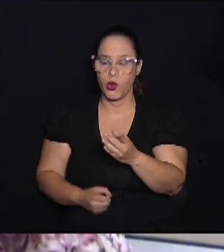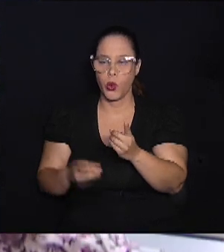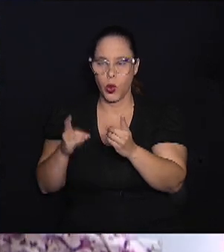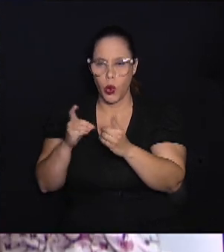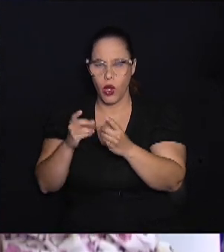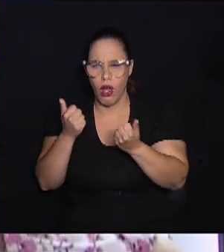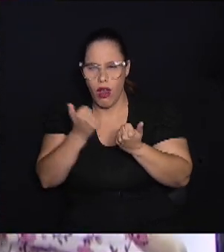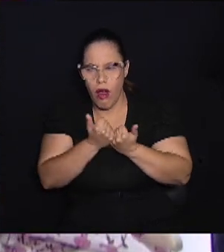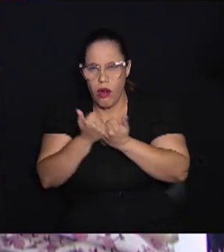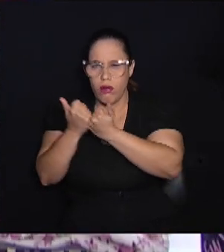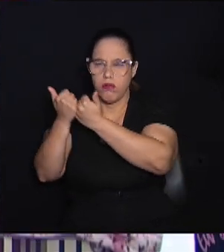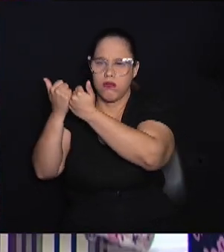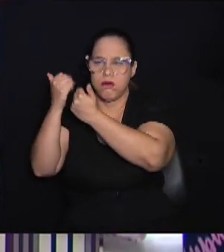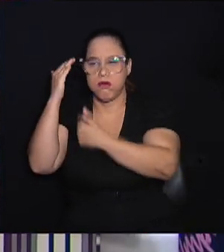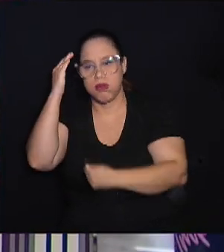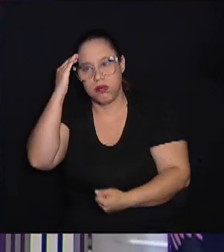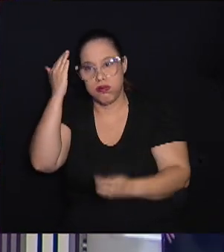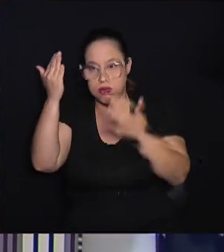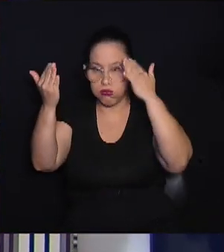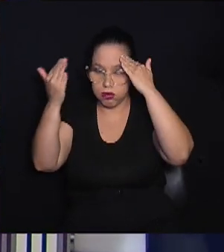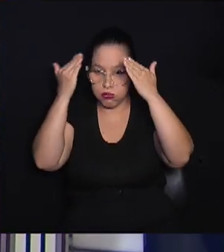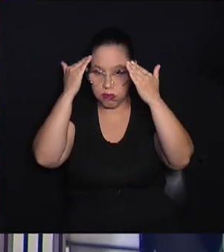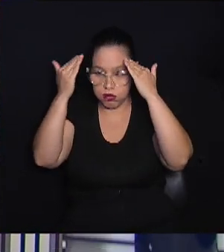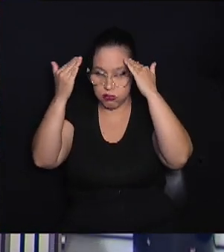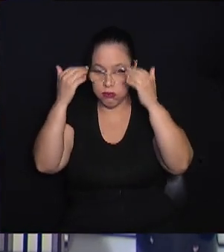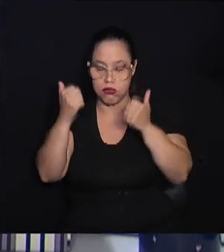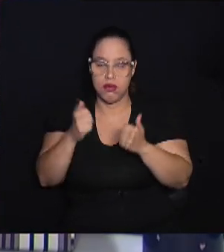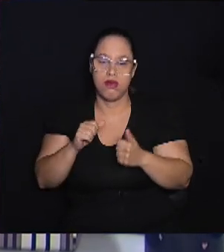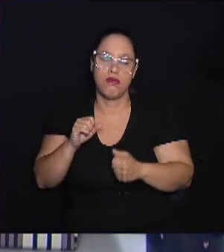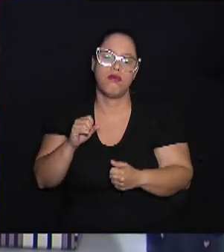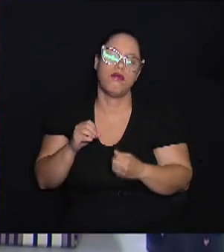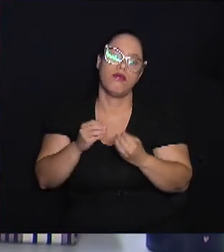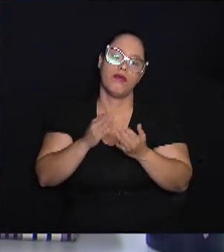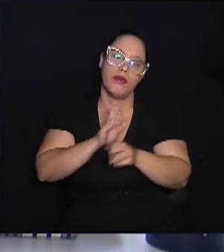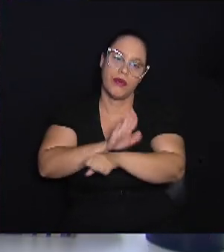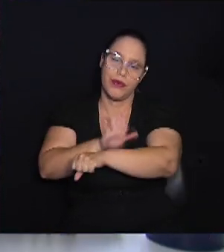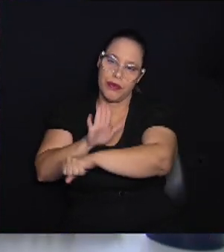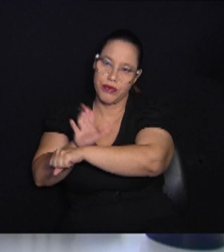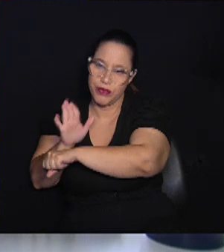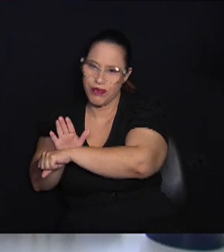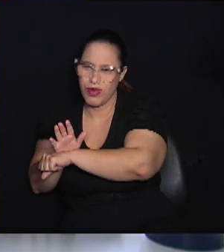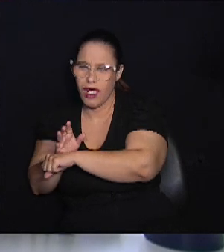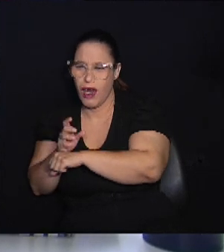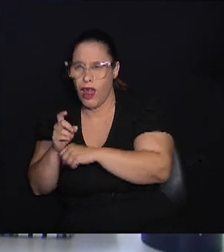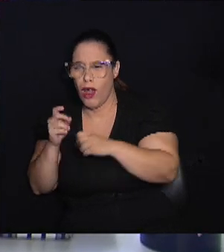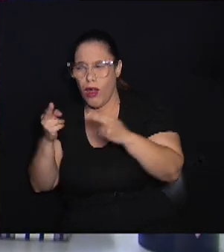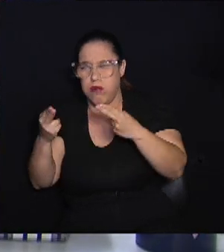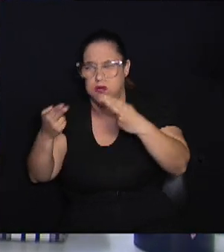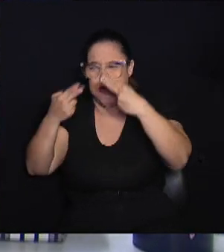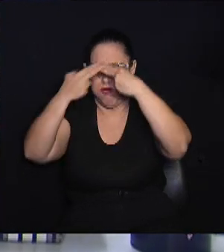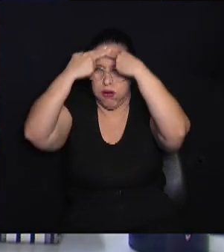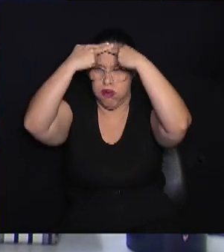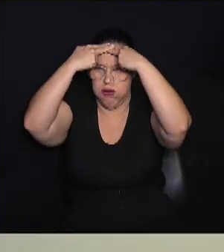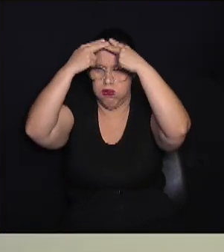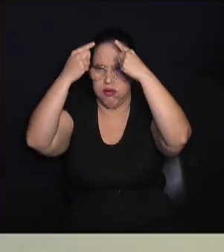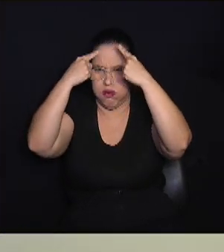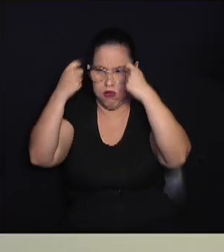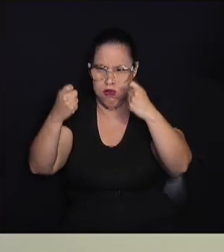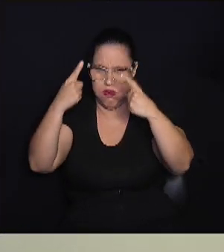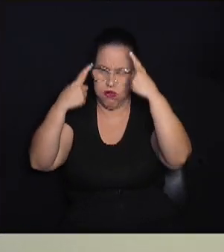suporte emocional e psicológico para ajudar as mulheres a lidar com os traumas decorrentes da